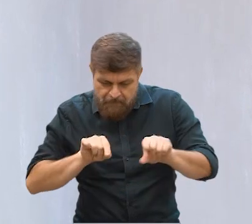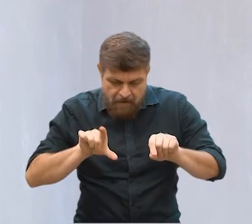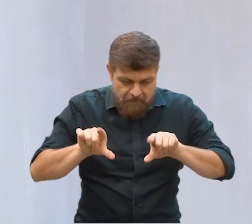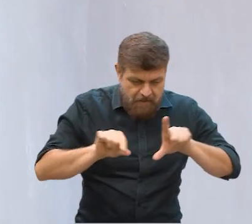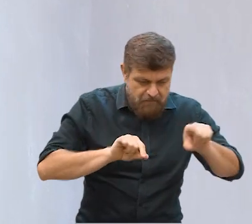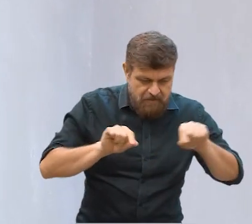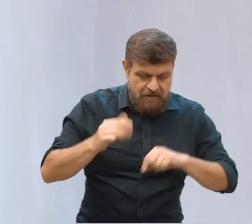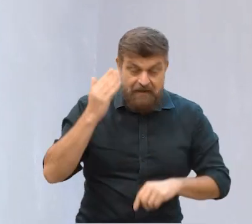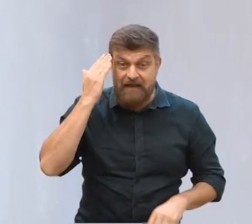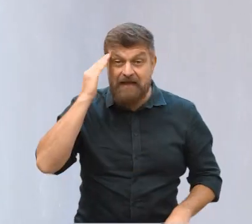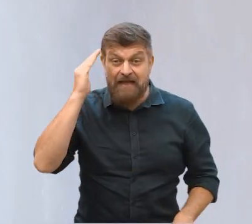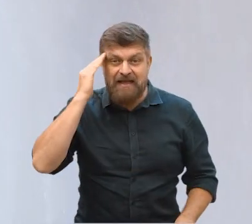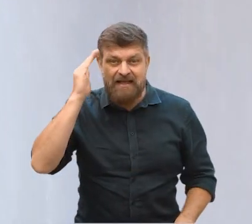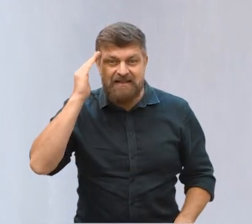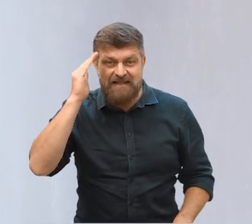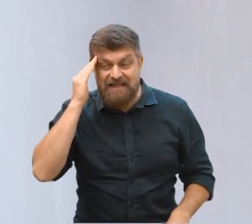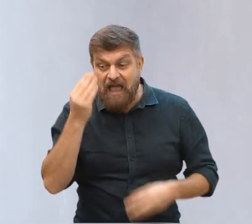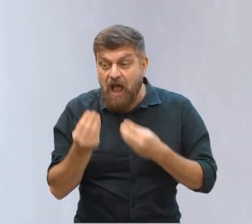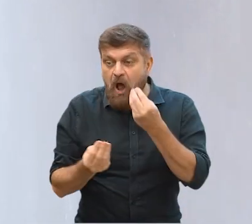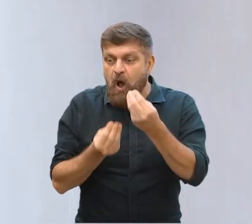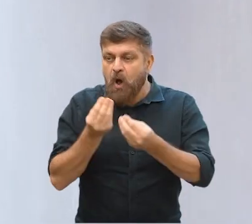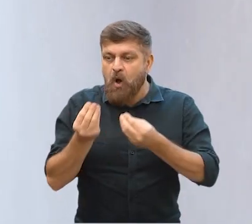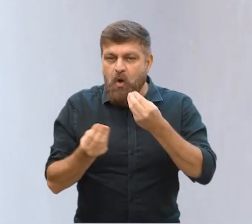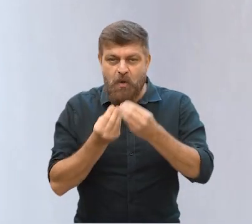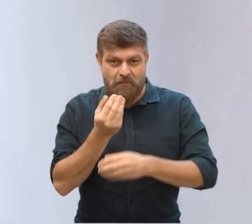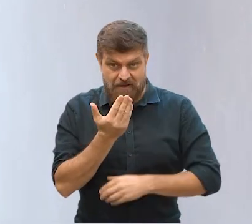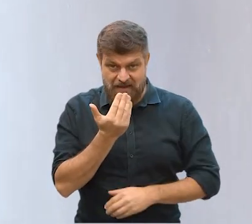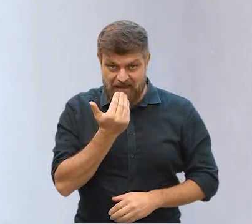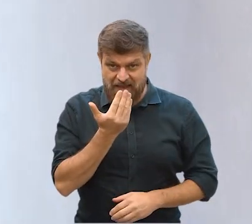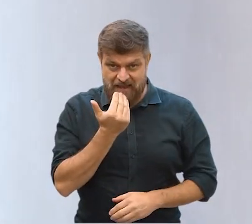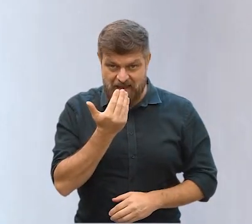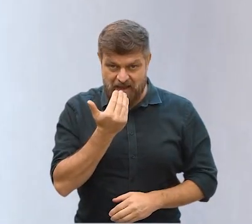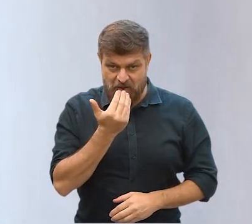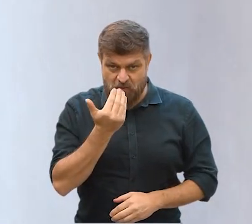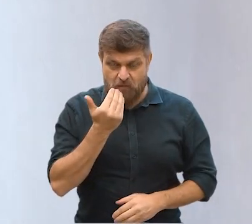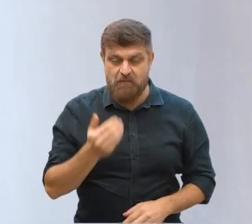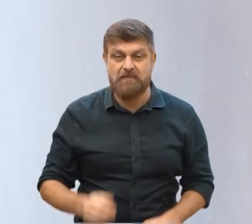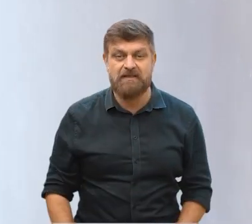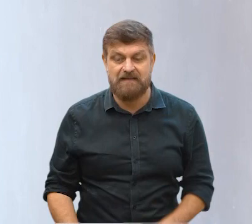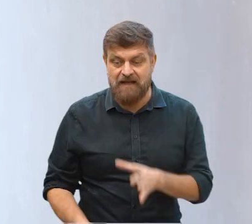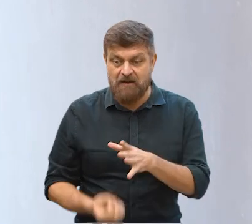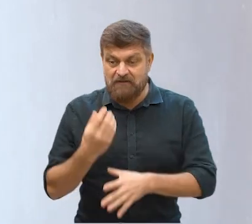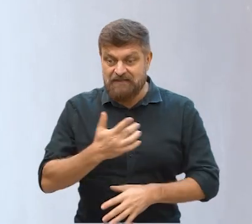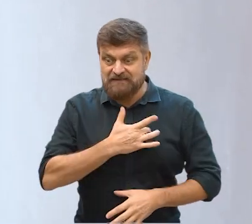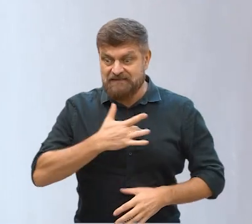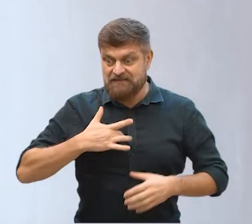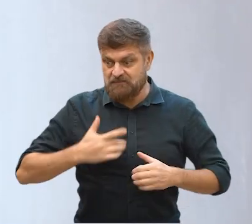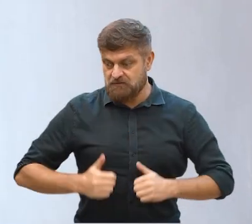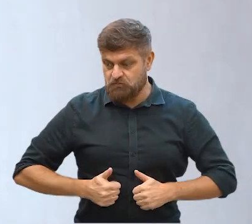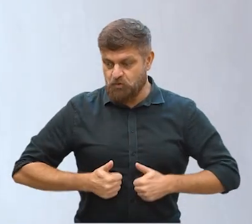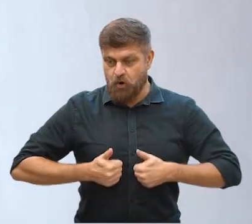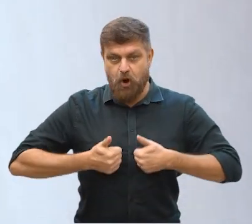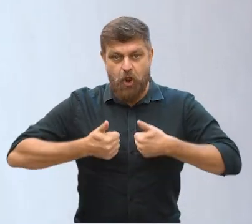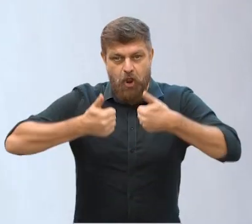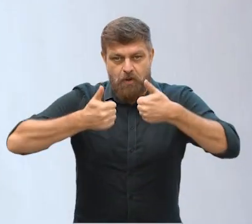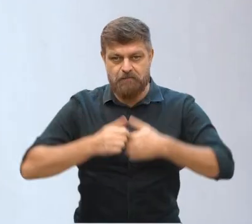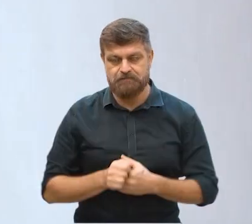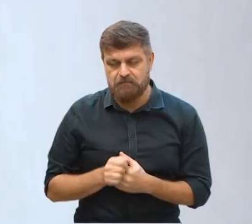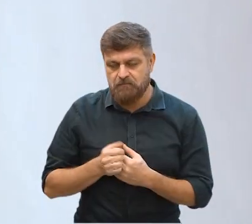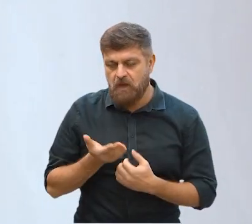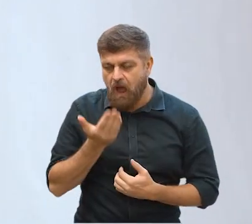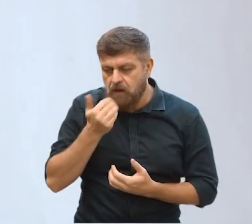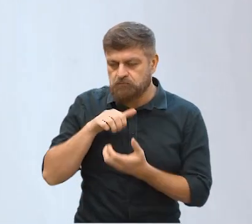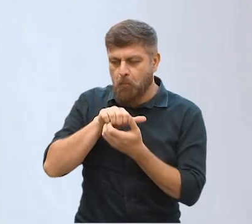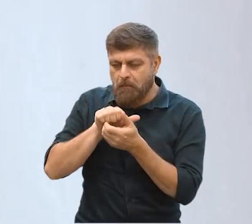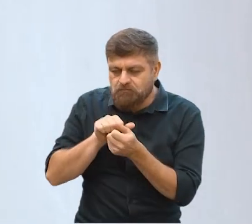seleção e até mesmo entender como eles vão fazer com que você tenha mais saúde. Olha só, você